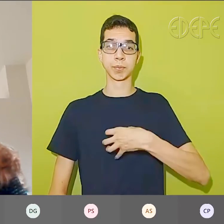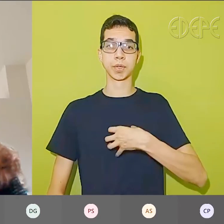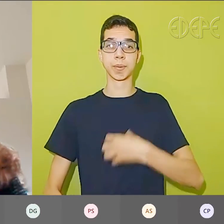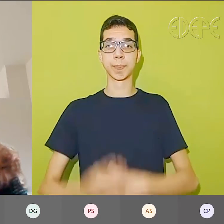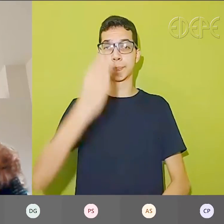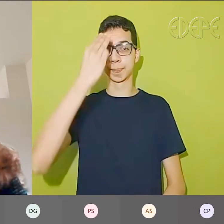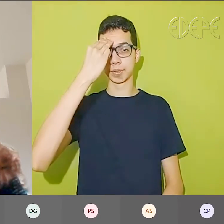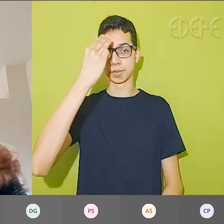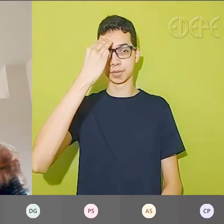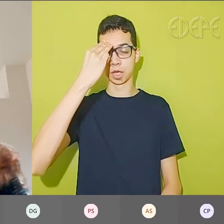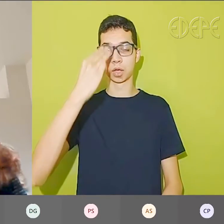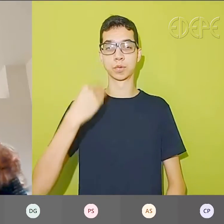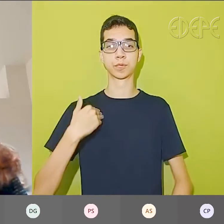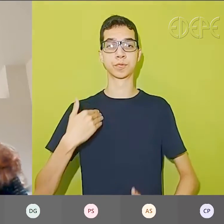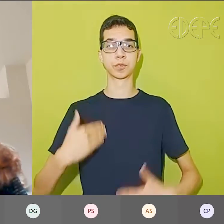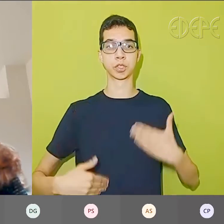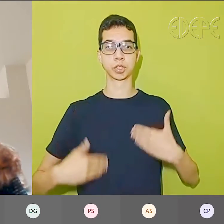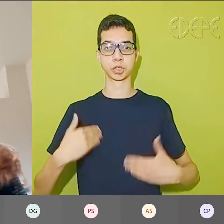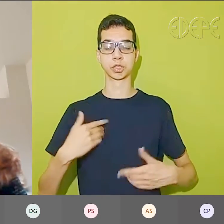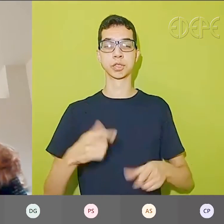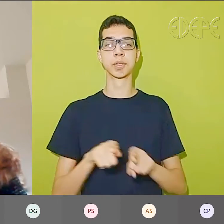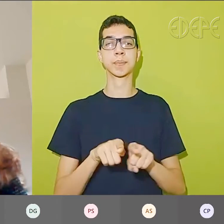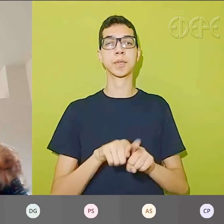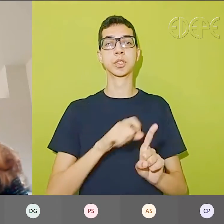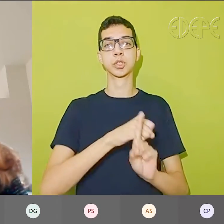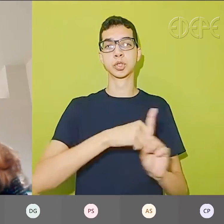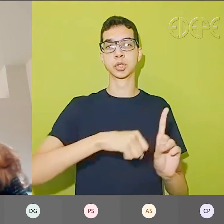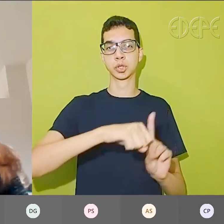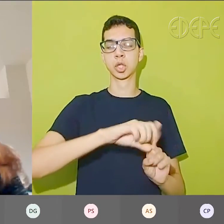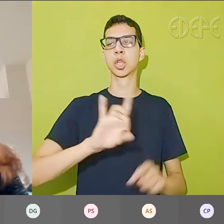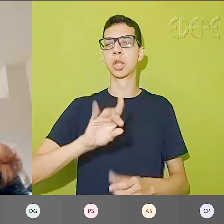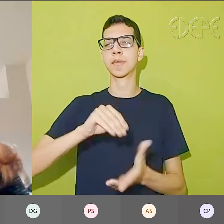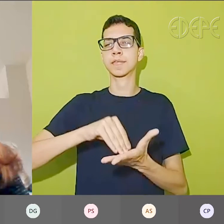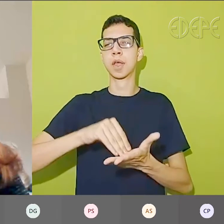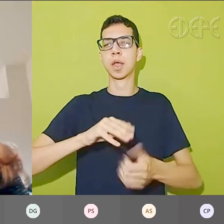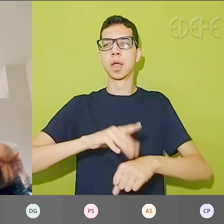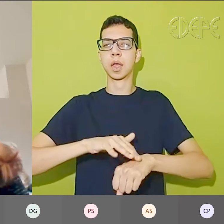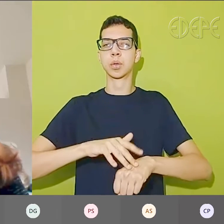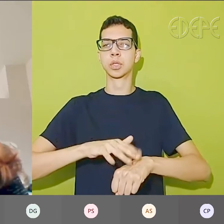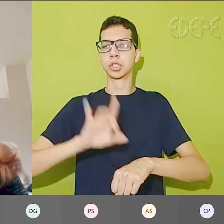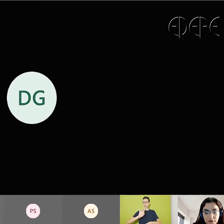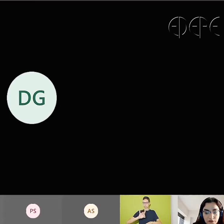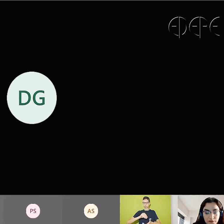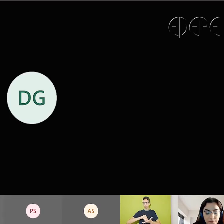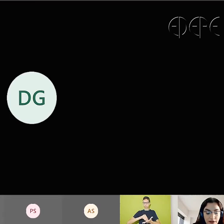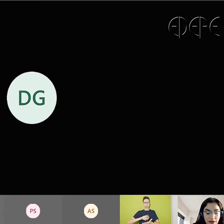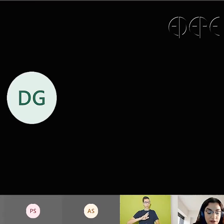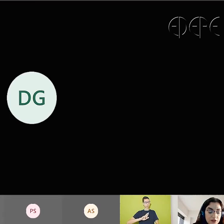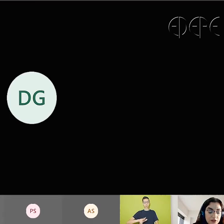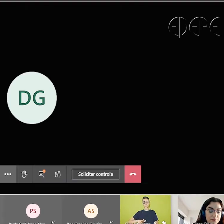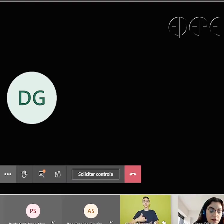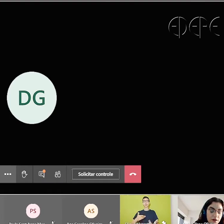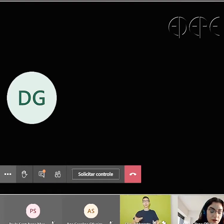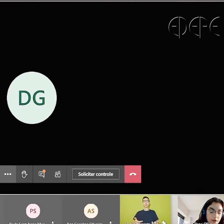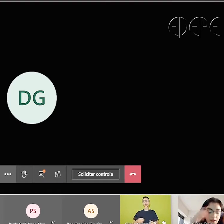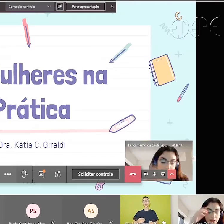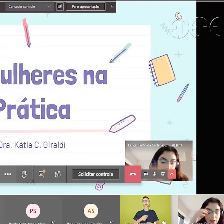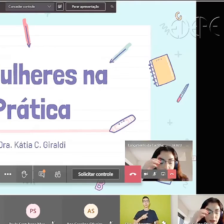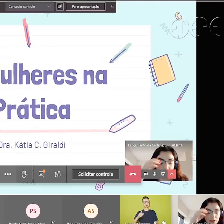não apenas a ausência de doença ou enfermidade. Aí, para ilustrar para vocês a nossa